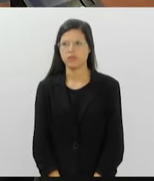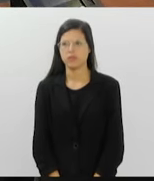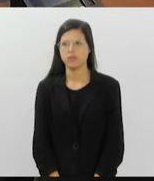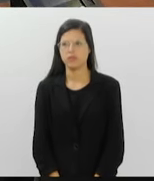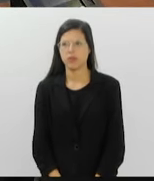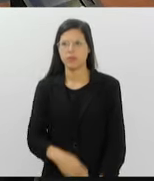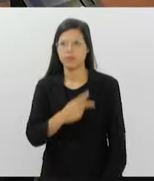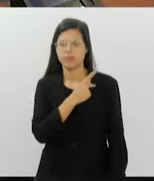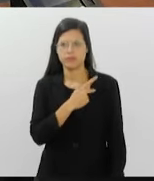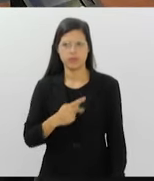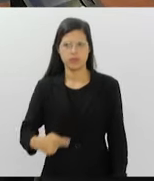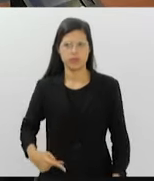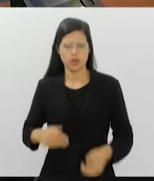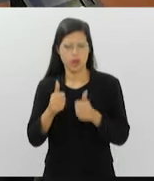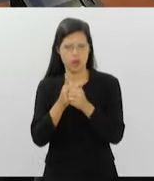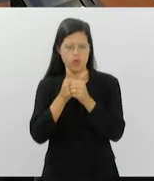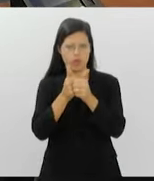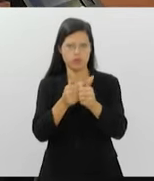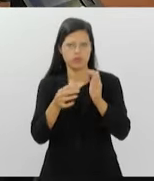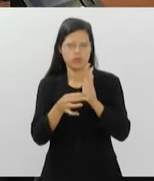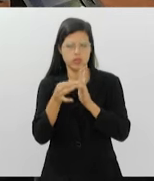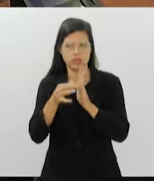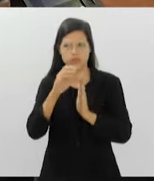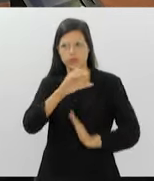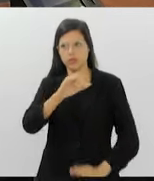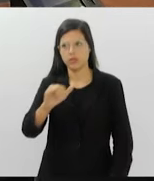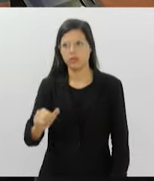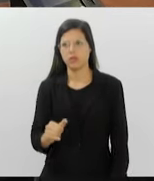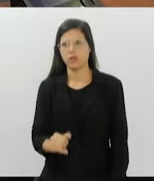Senhor presidente, acompanho o parecer da CCJ.